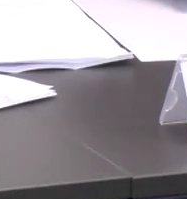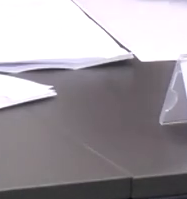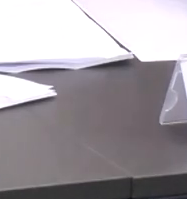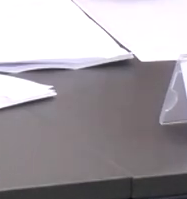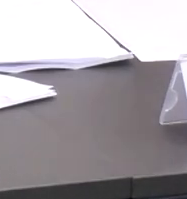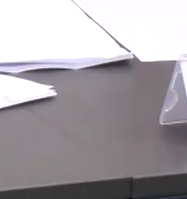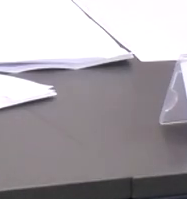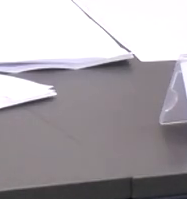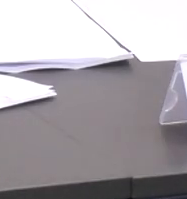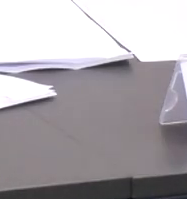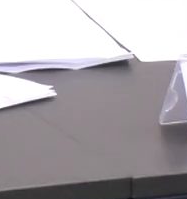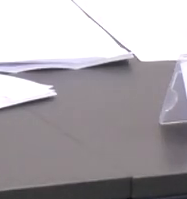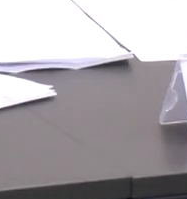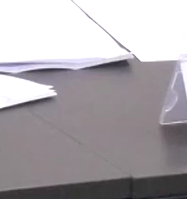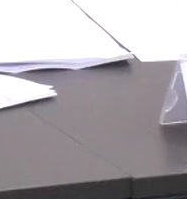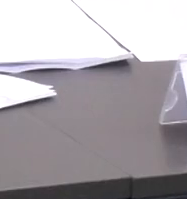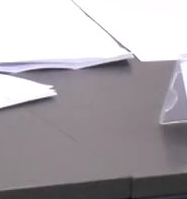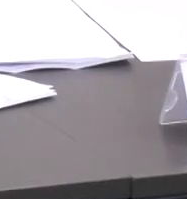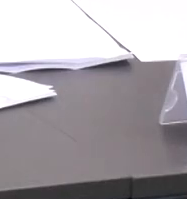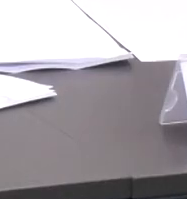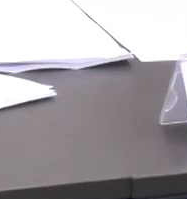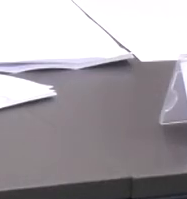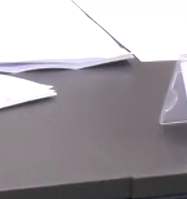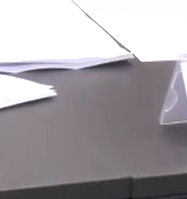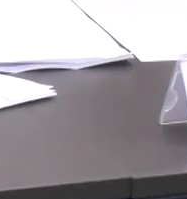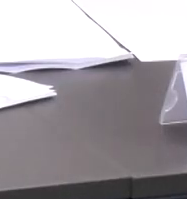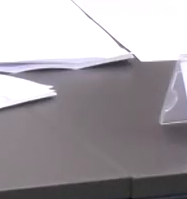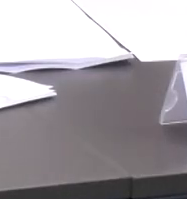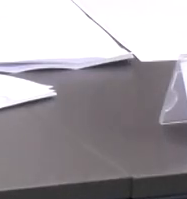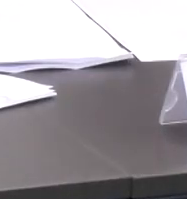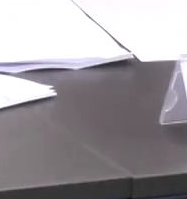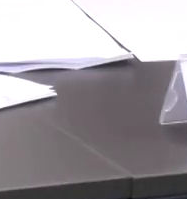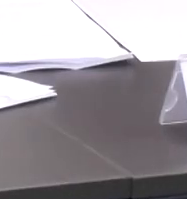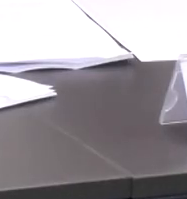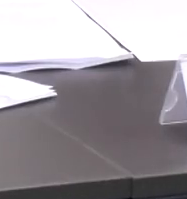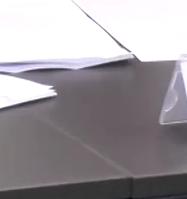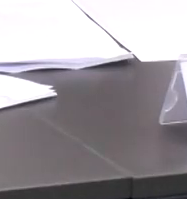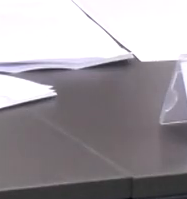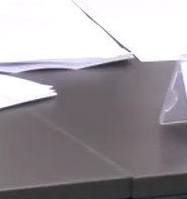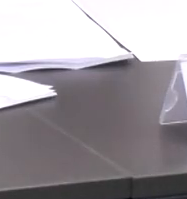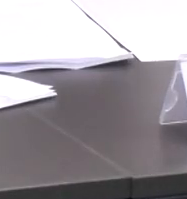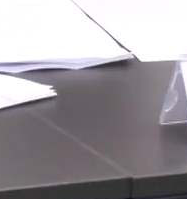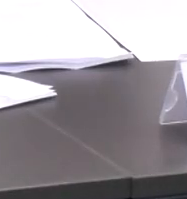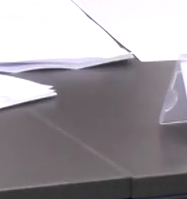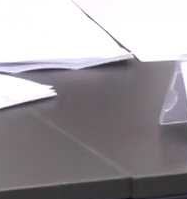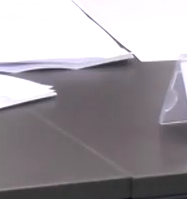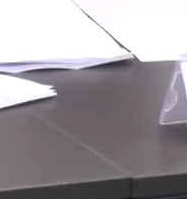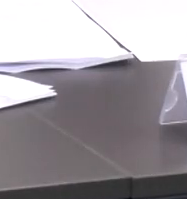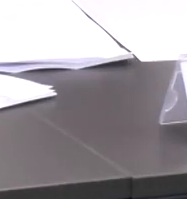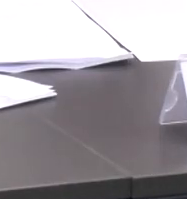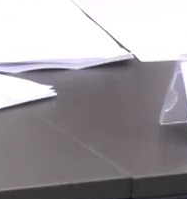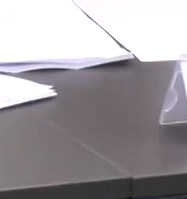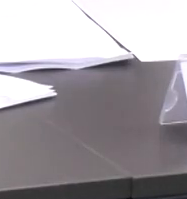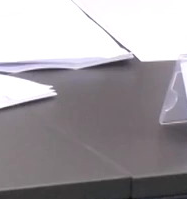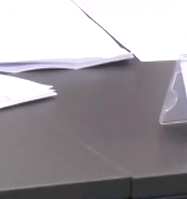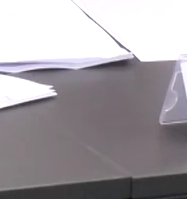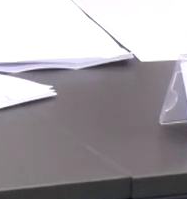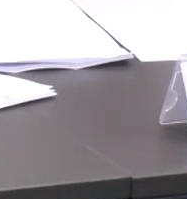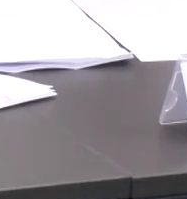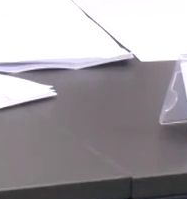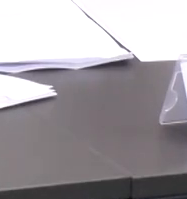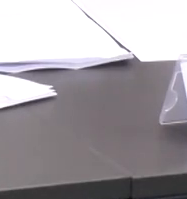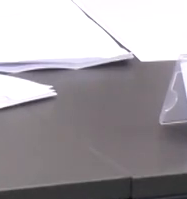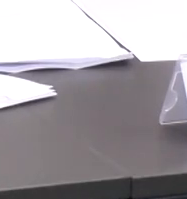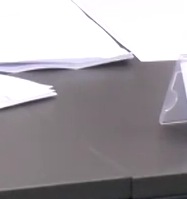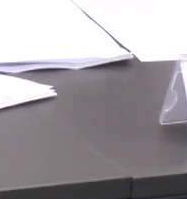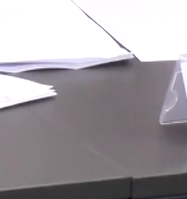Brasília discutir sobre a violência do Rio de Janeiro e eu falei o seguinte nós não vamos discutir do Rio de Janeiro nós vamos discutir do Brasil porque o